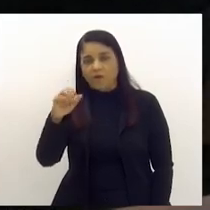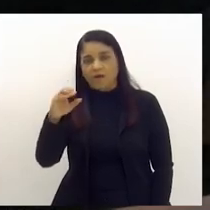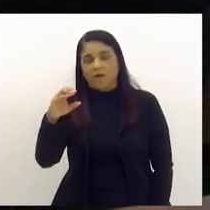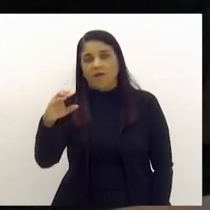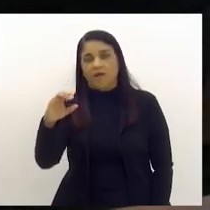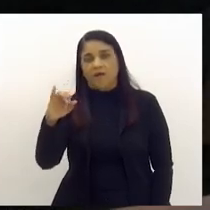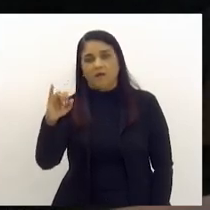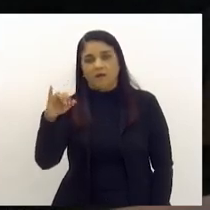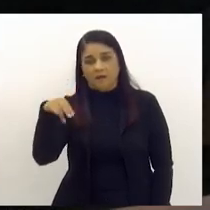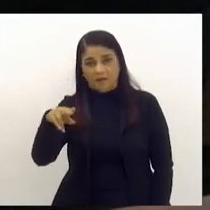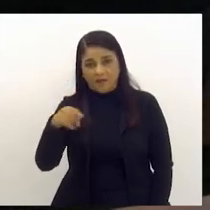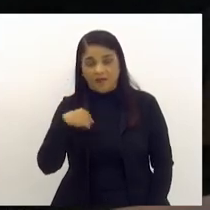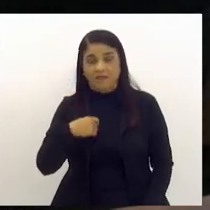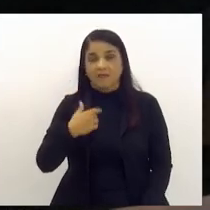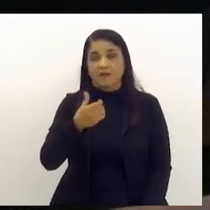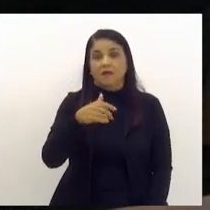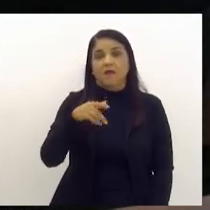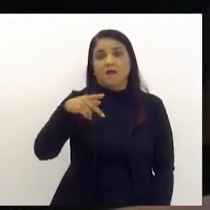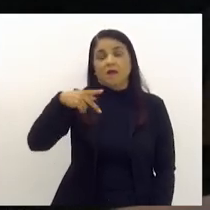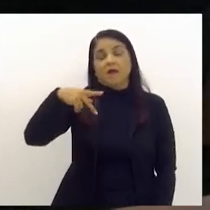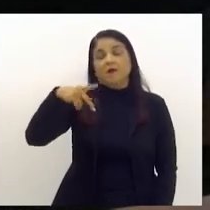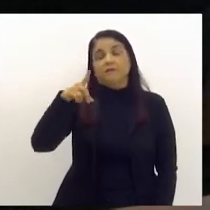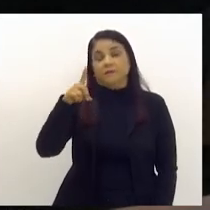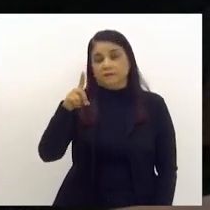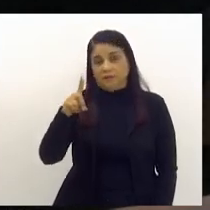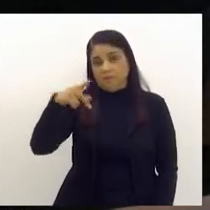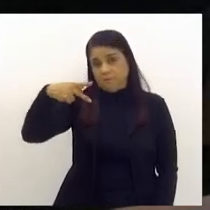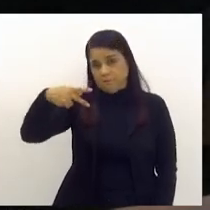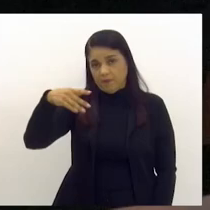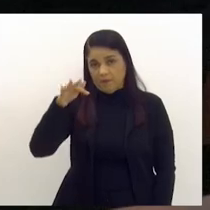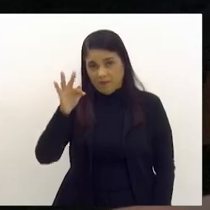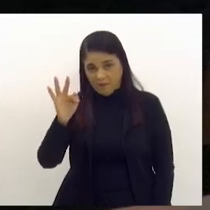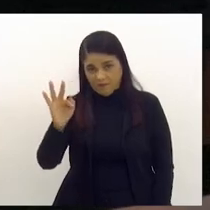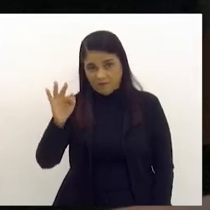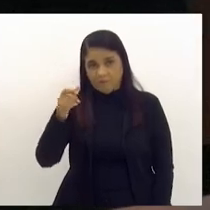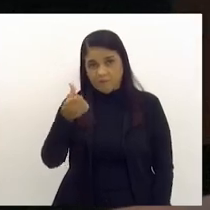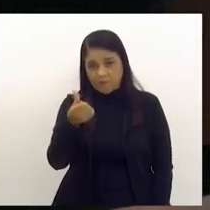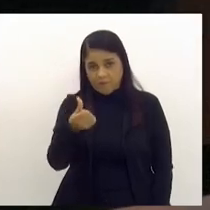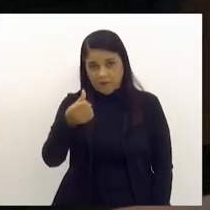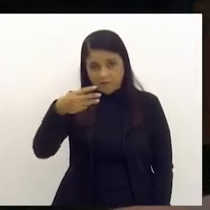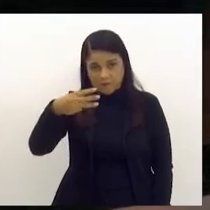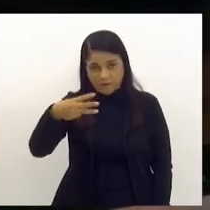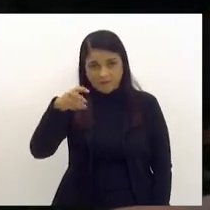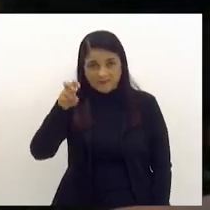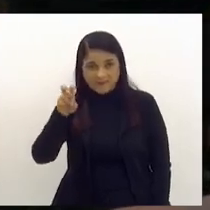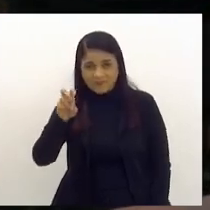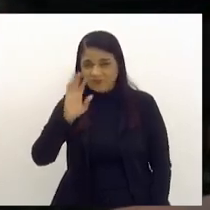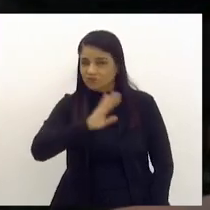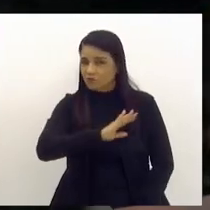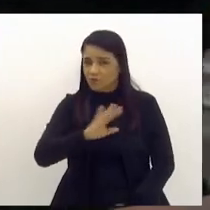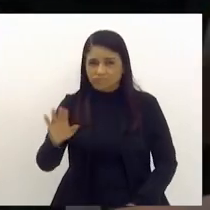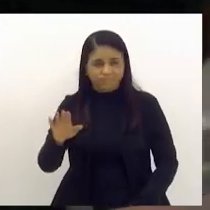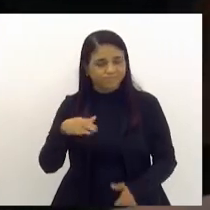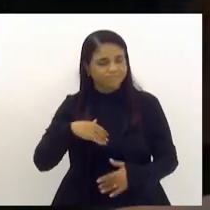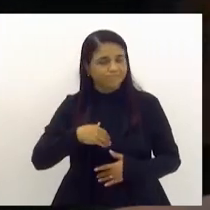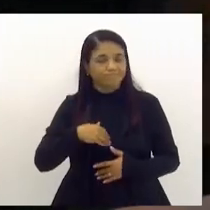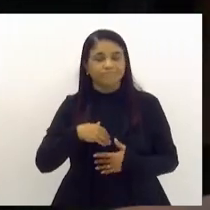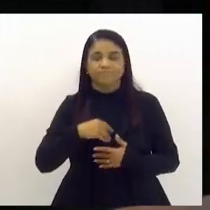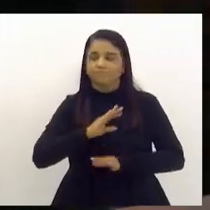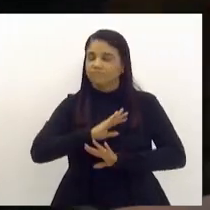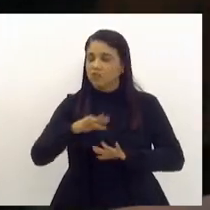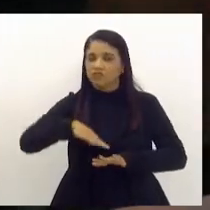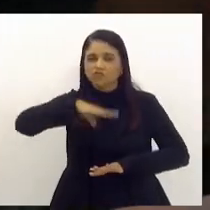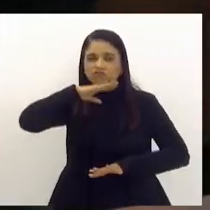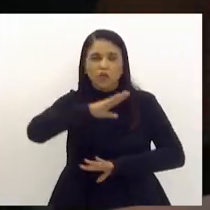a DPF 635 já foi longe demais. Já foi longe